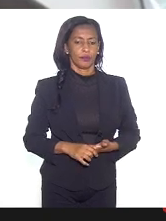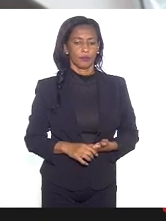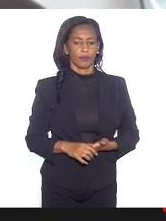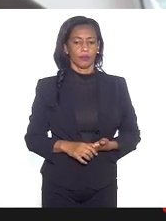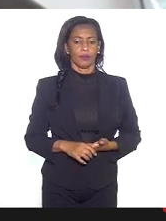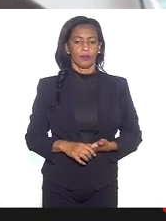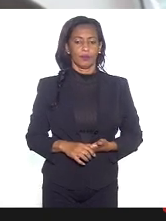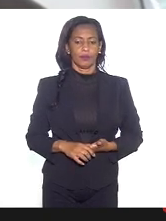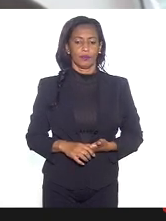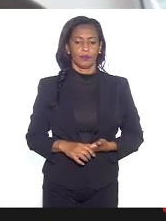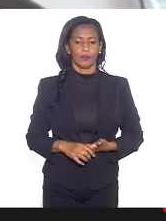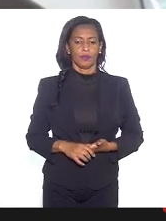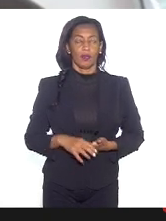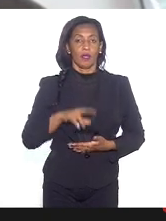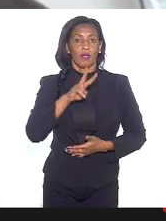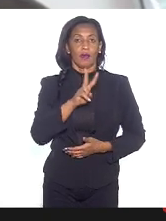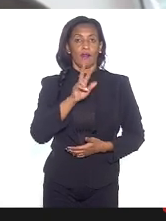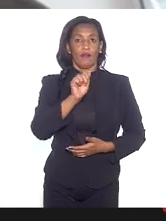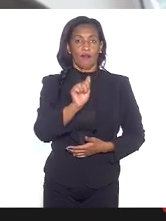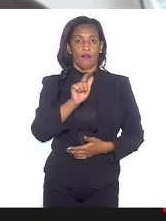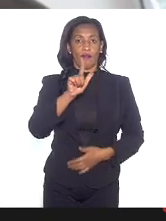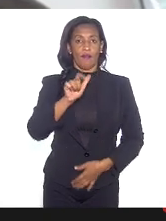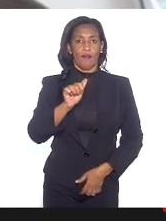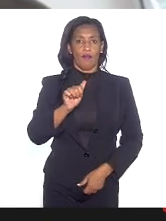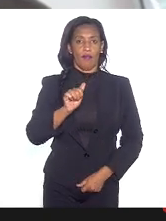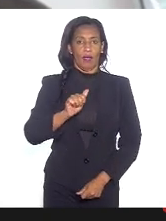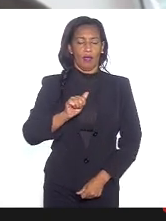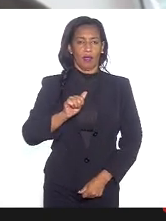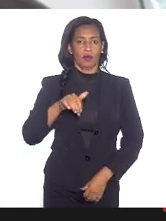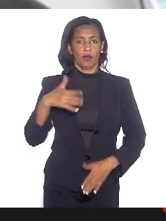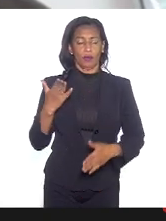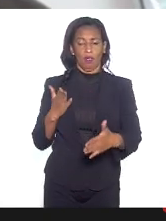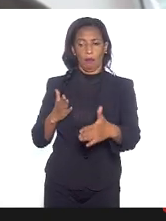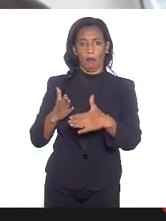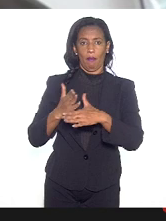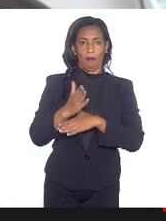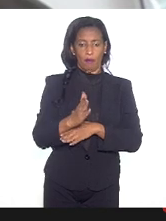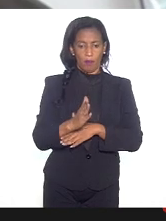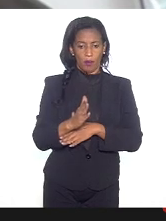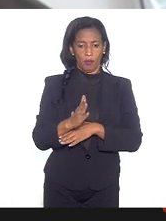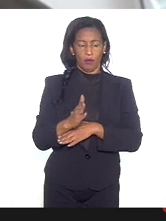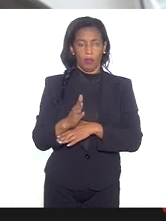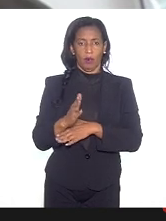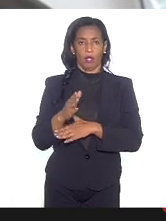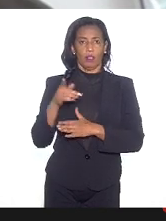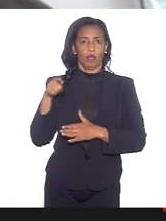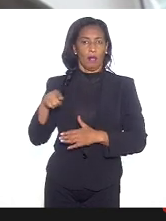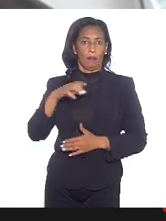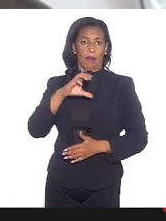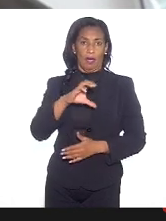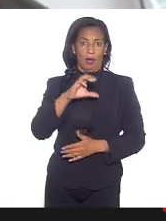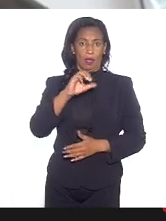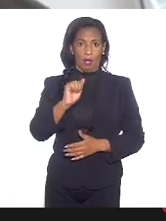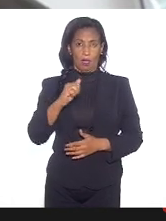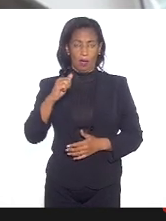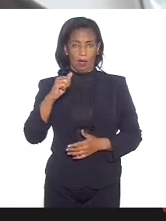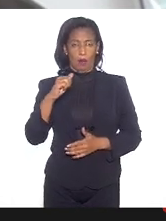às vagas, existirão vagas para aprovados nos certames realizados na corporação para cargos